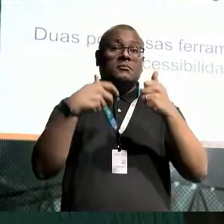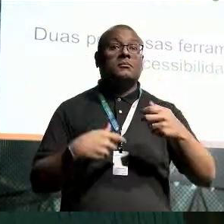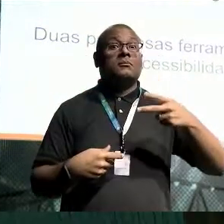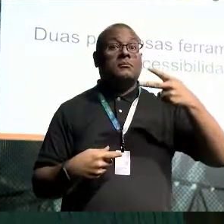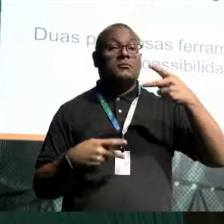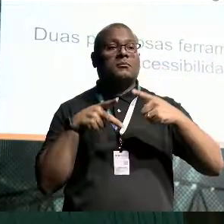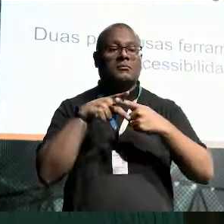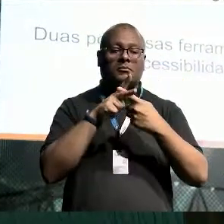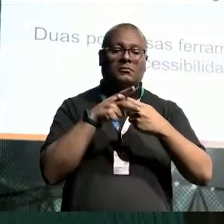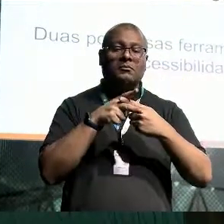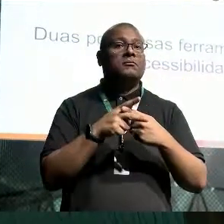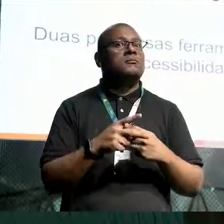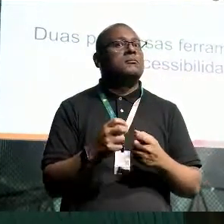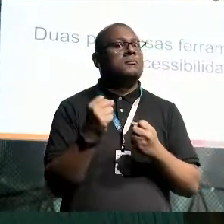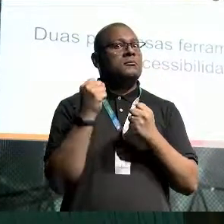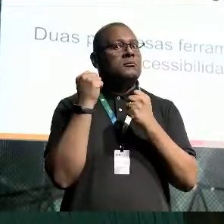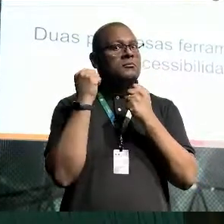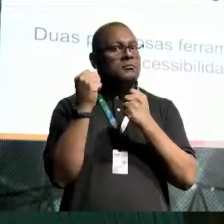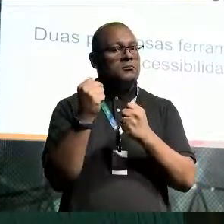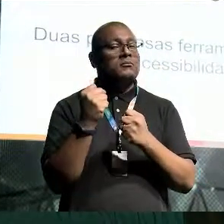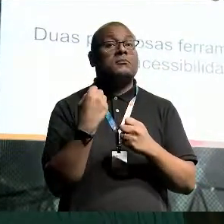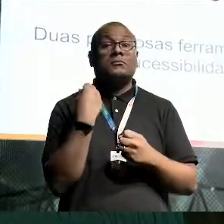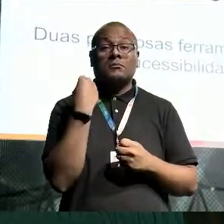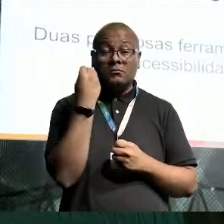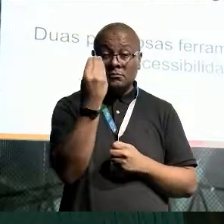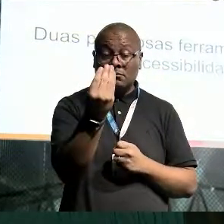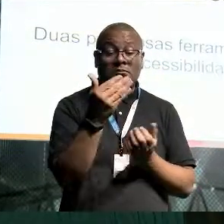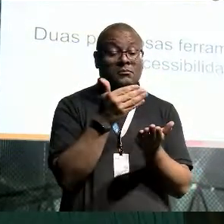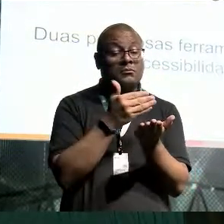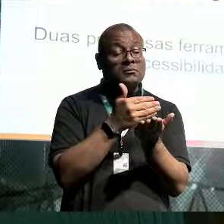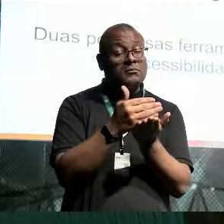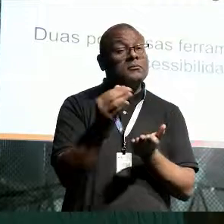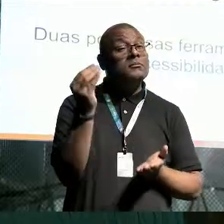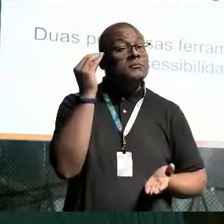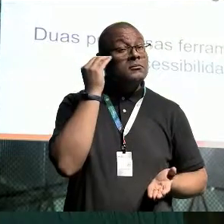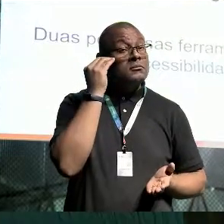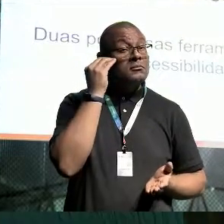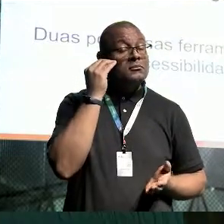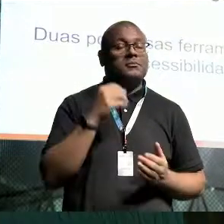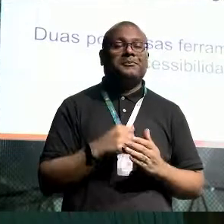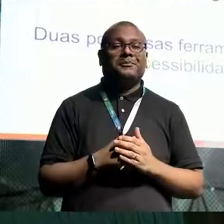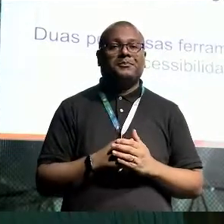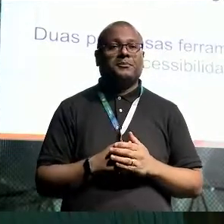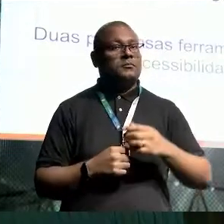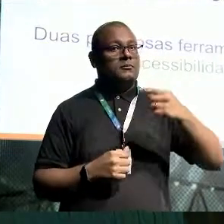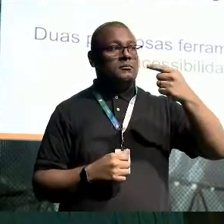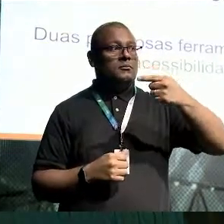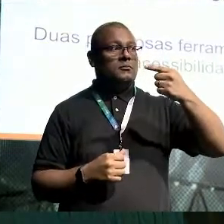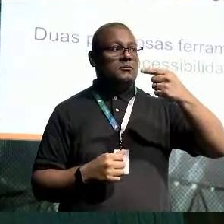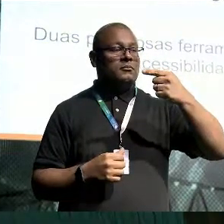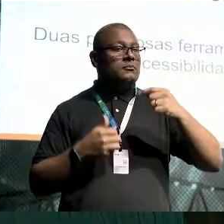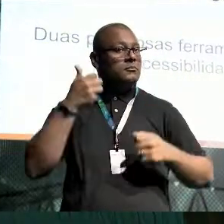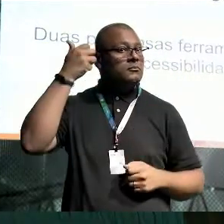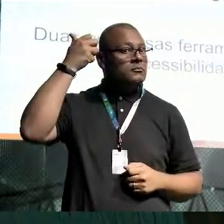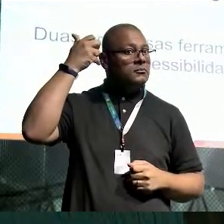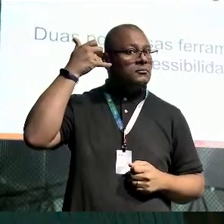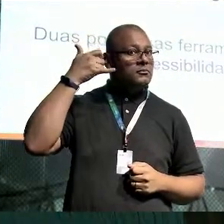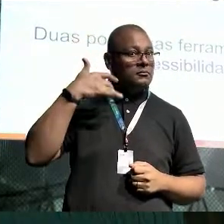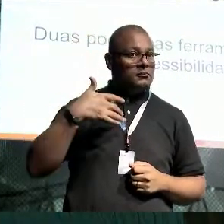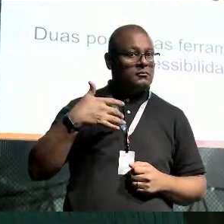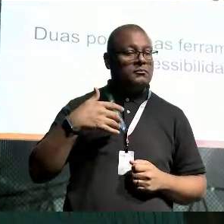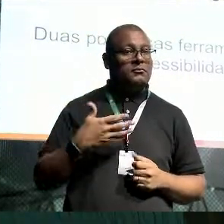duas ferramentas super poderosas e que dá para você iniciar os seus testes mobile. Mas, antes disso, fazer minha